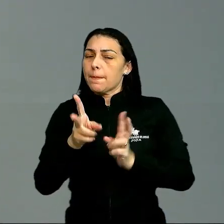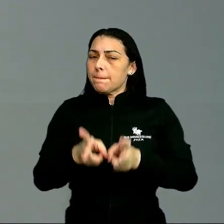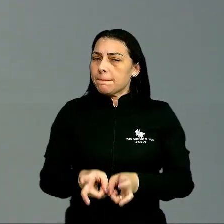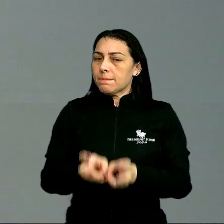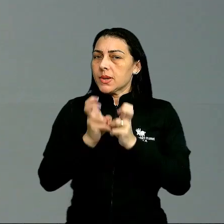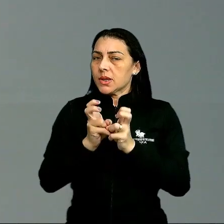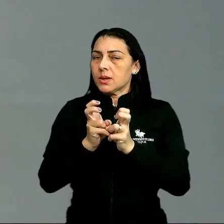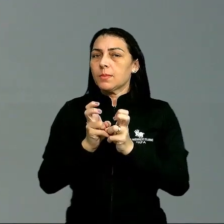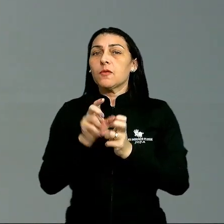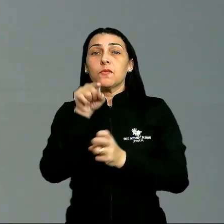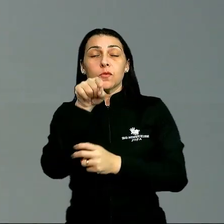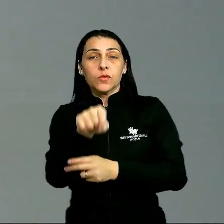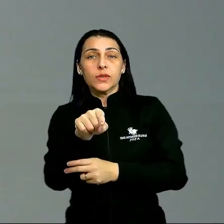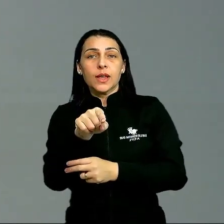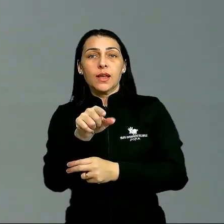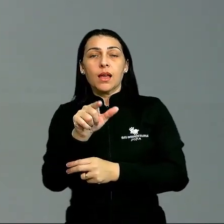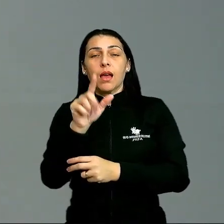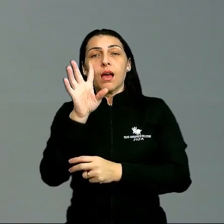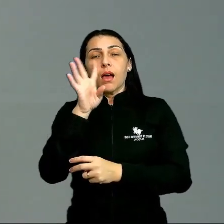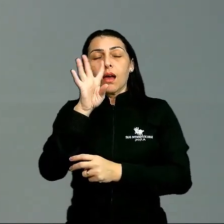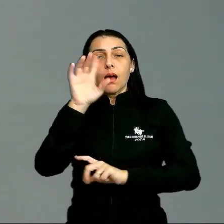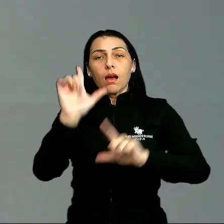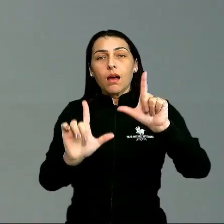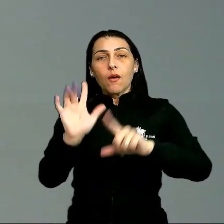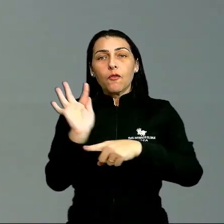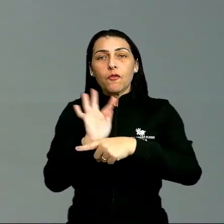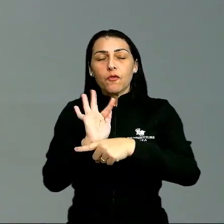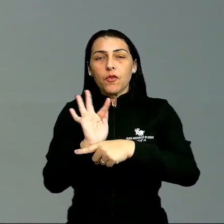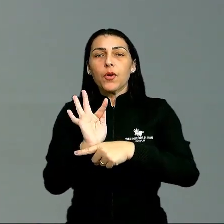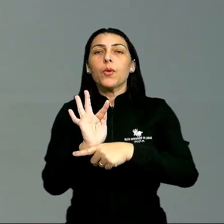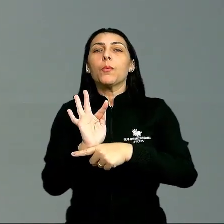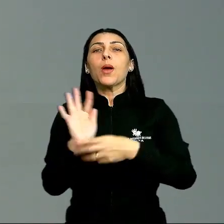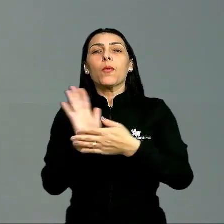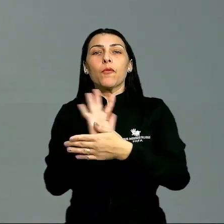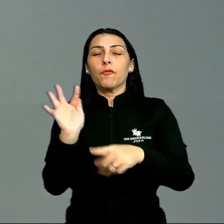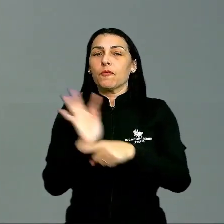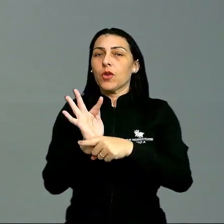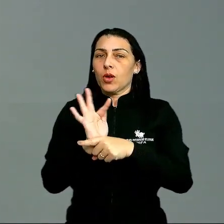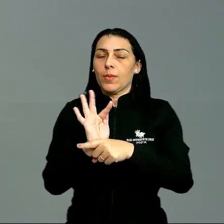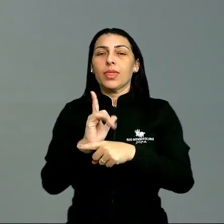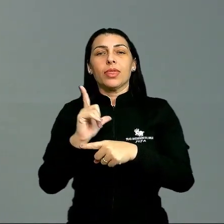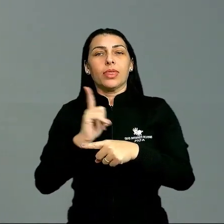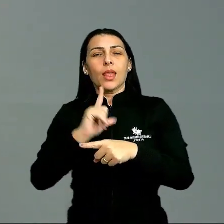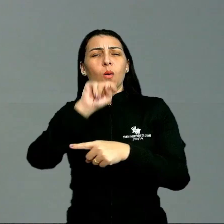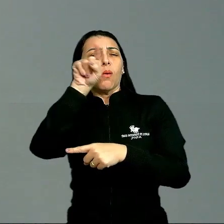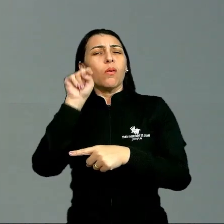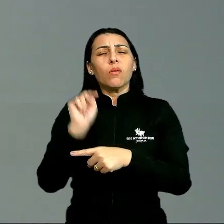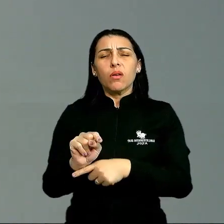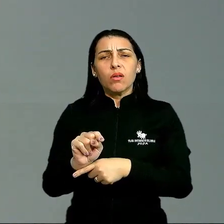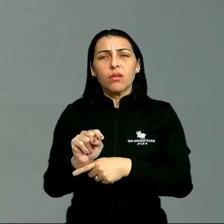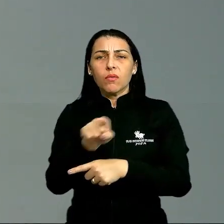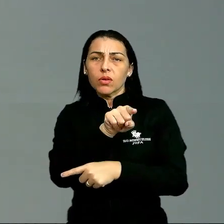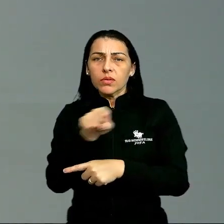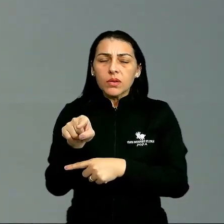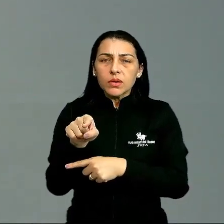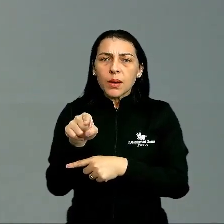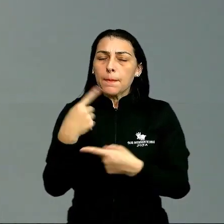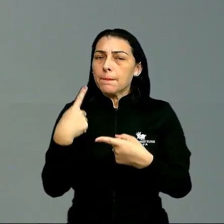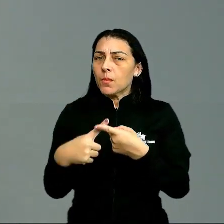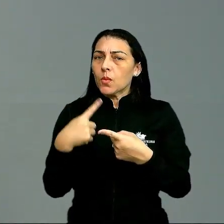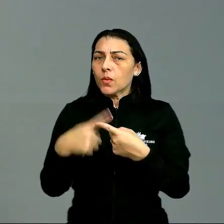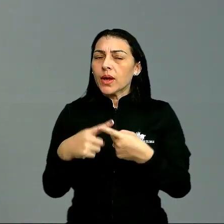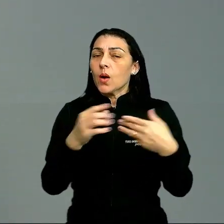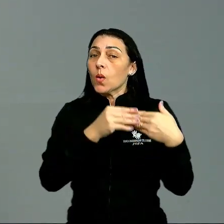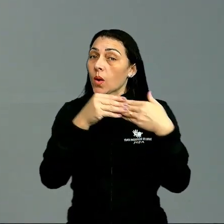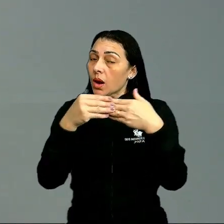por exemplo, que quando vocês assistem um filme que está falando de um determinado filme, cria um ponto de interrogação na cabeça de vocês. Porque quando